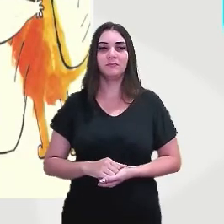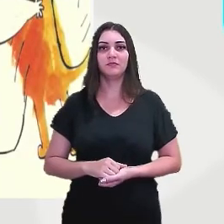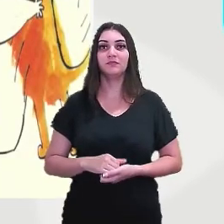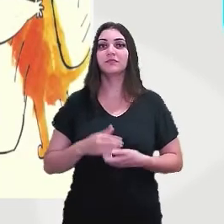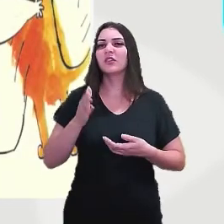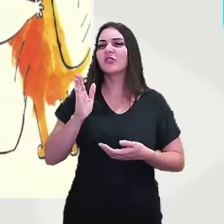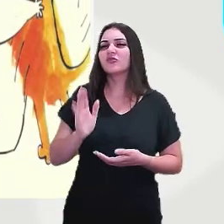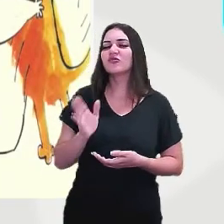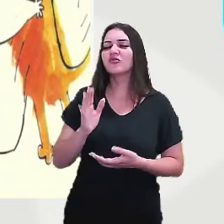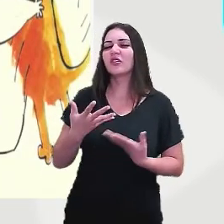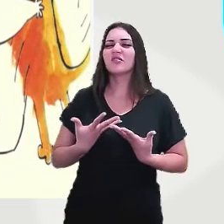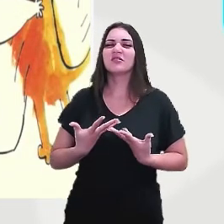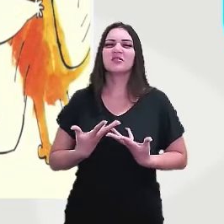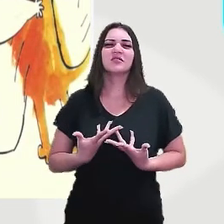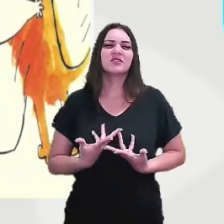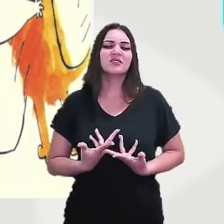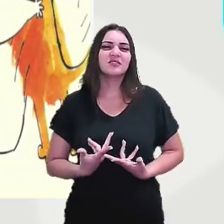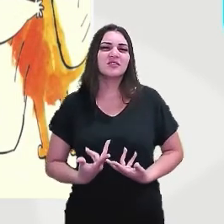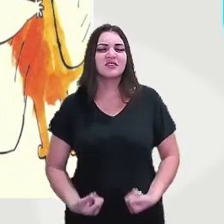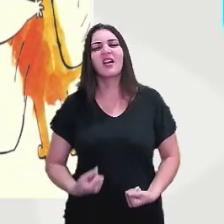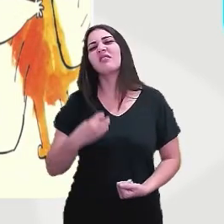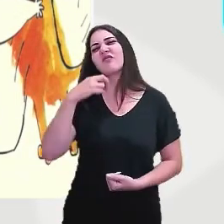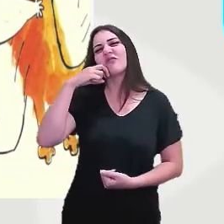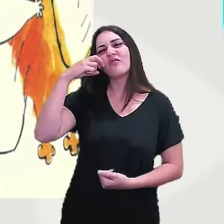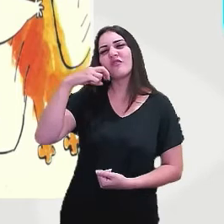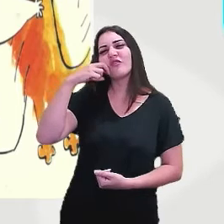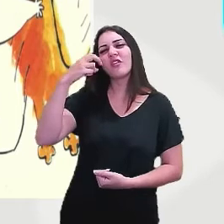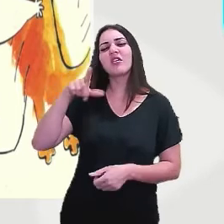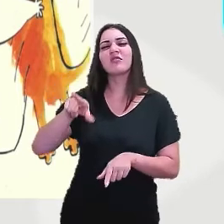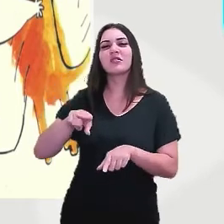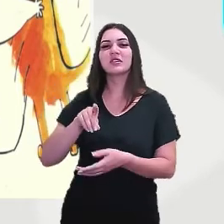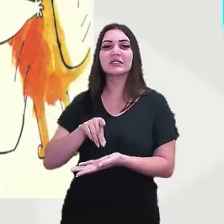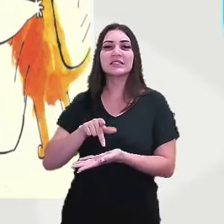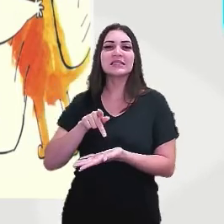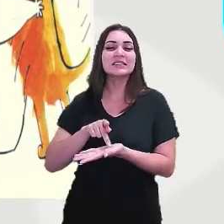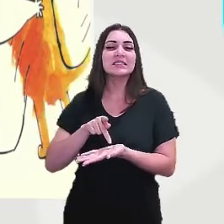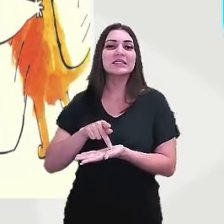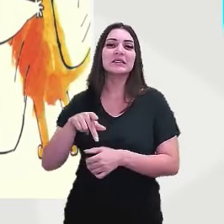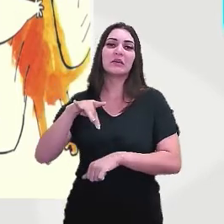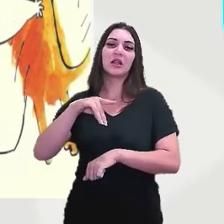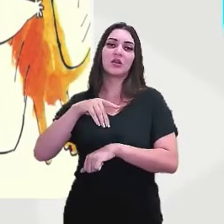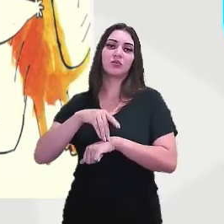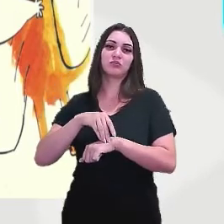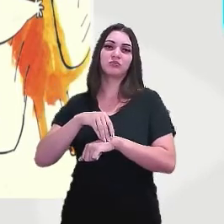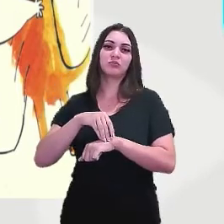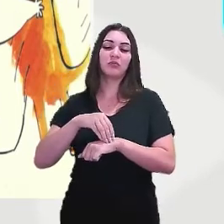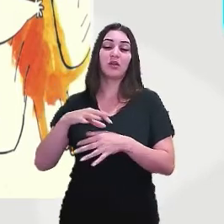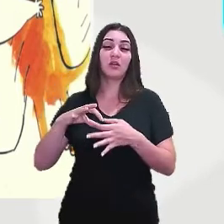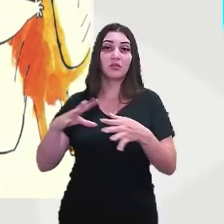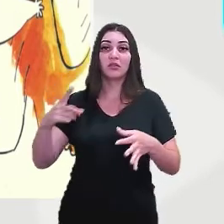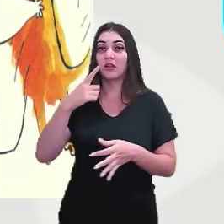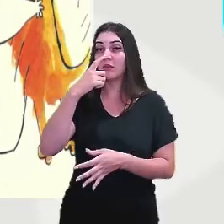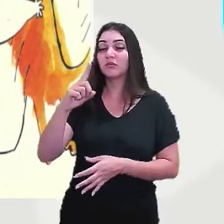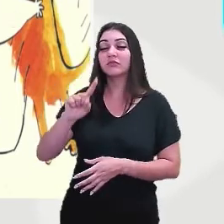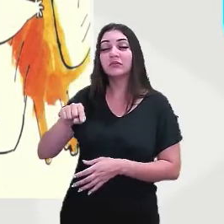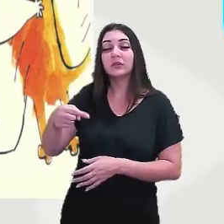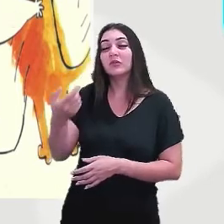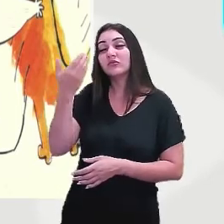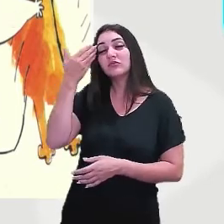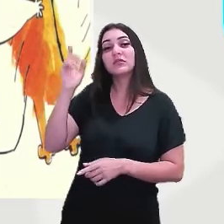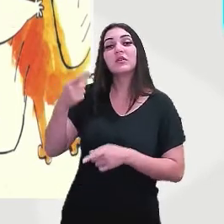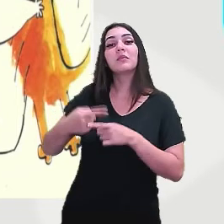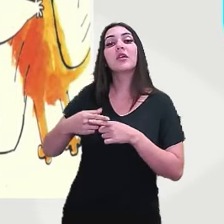Já estava cansado de passar vergonha e levar a culpa toda vez que o Pum escapava. Depois, também não sei por que